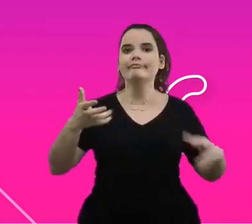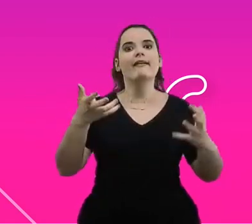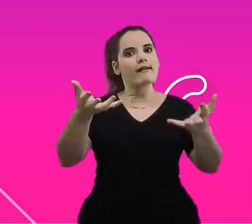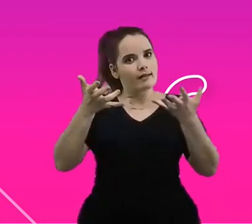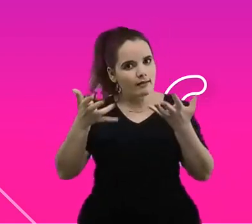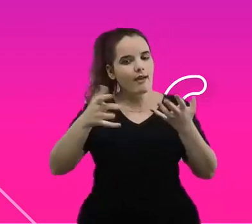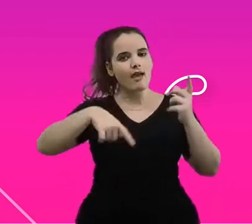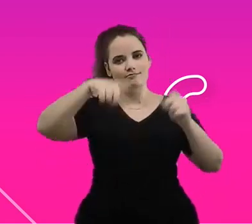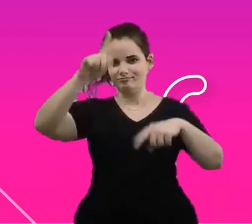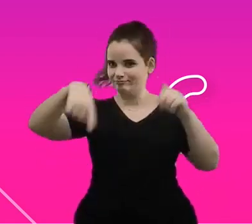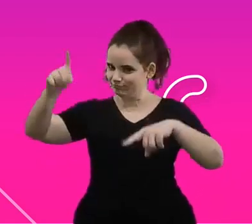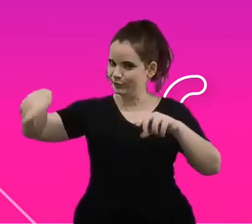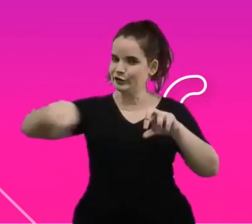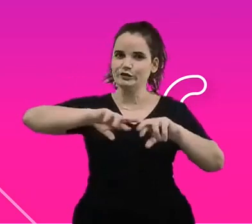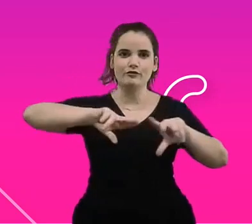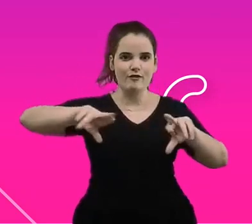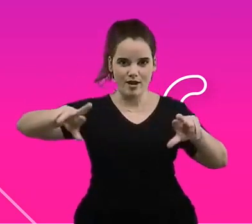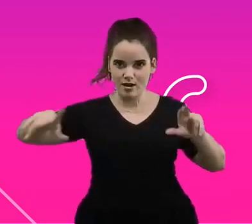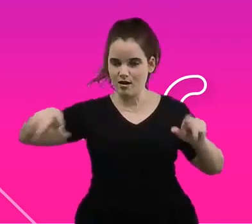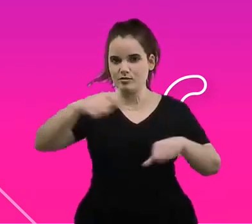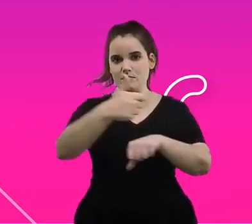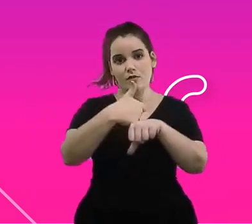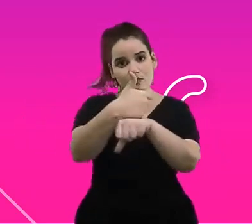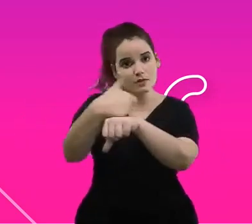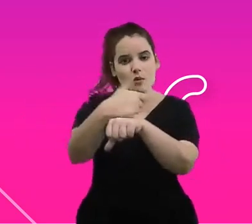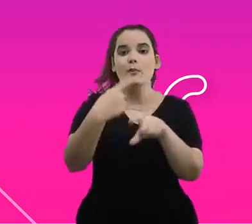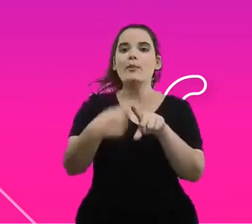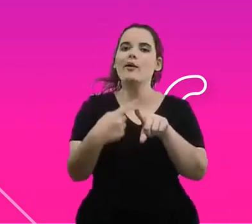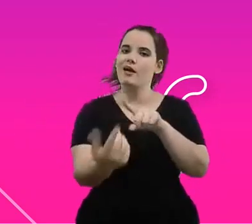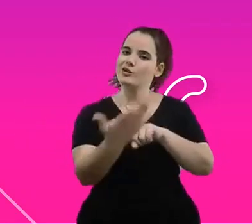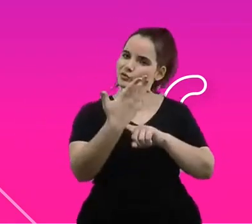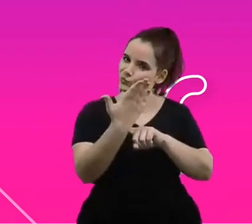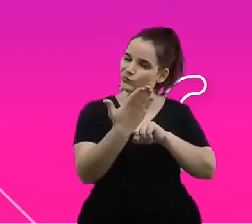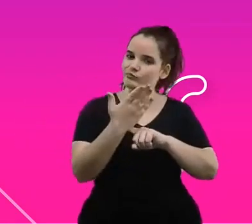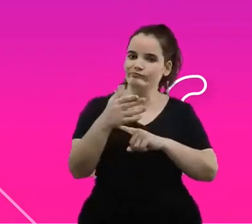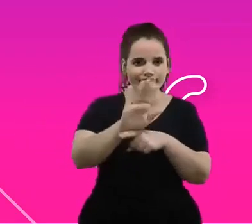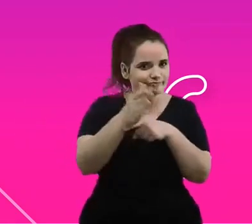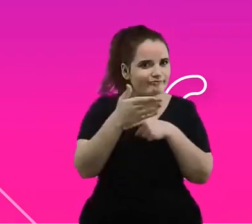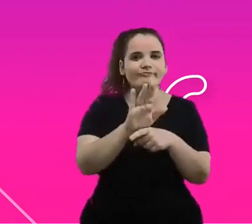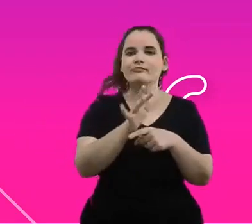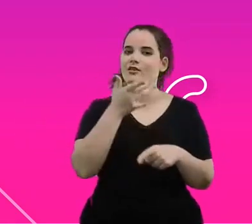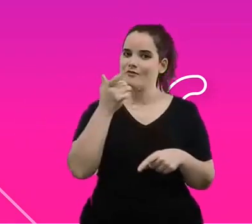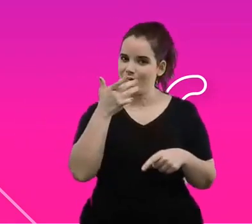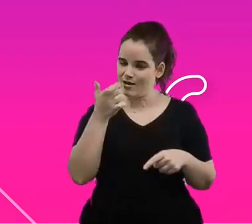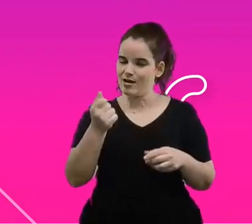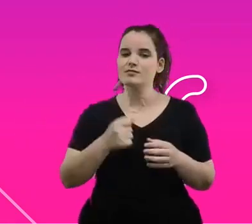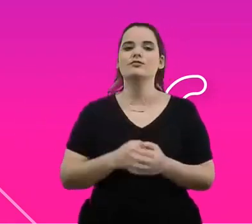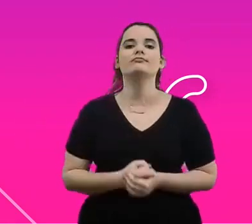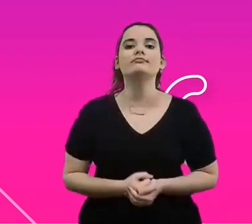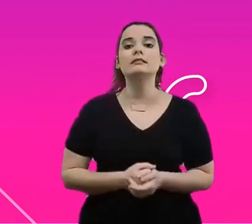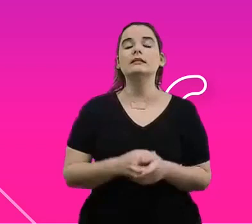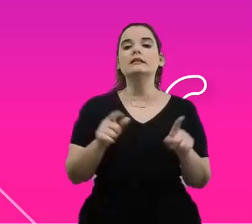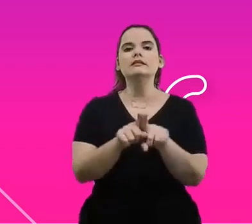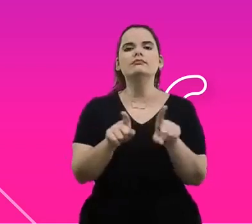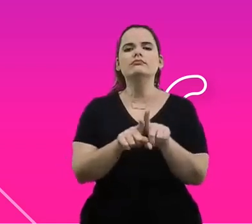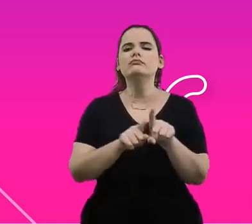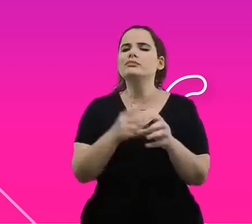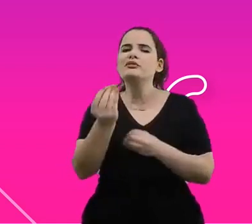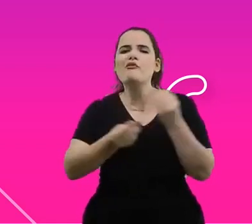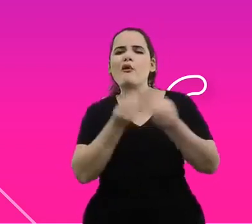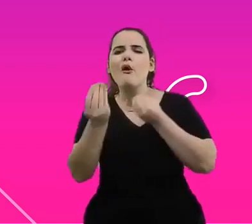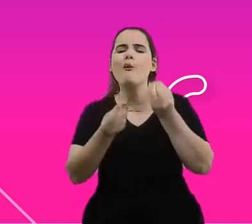que a gente se ajudasse nesse processo. O caminho que percorremos desde antes do laboratório até